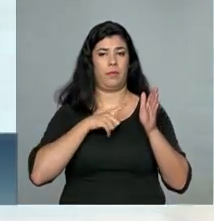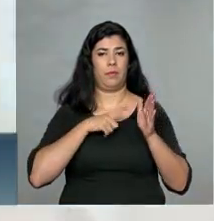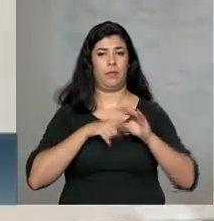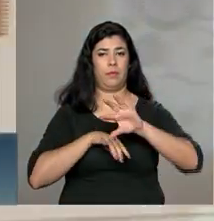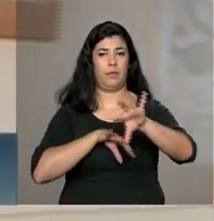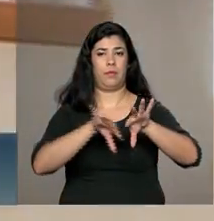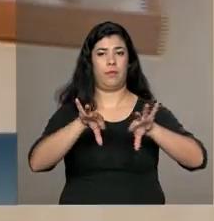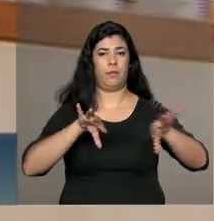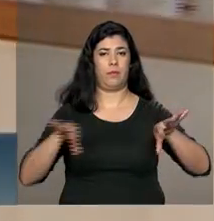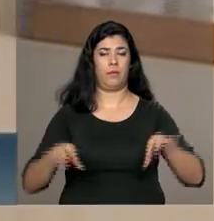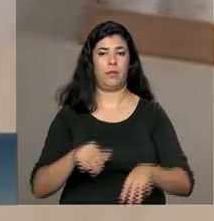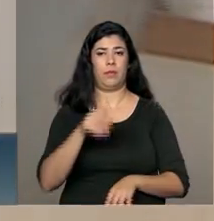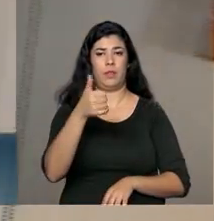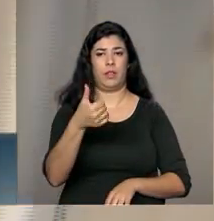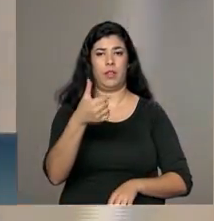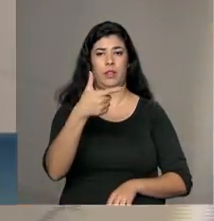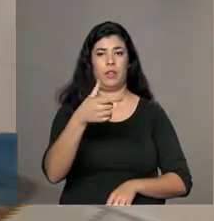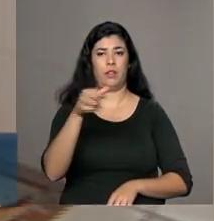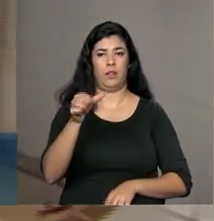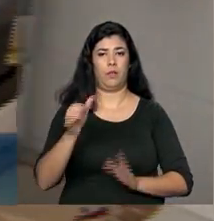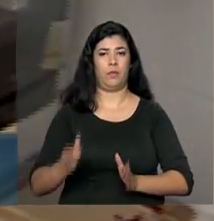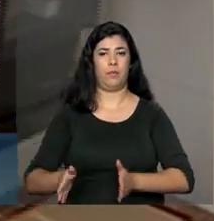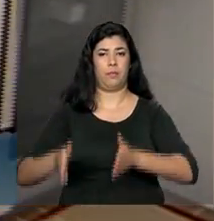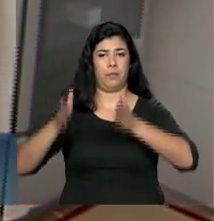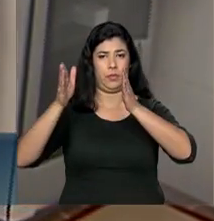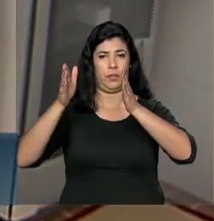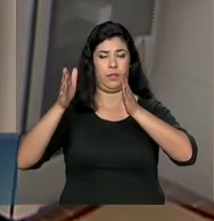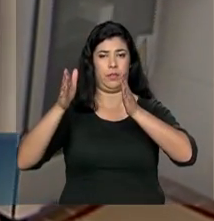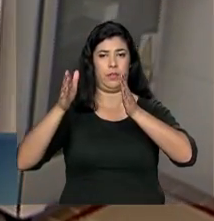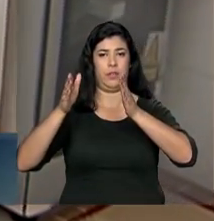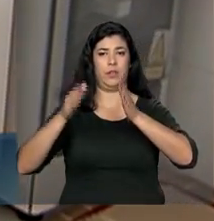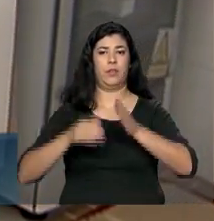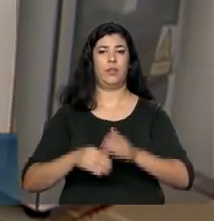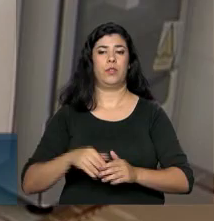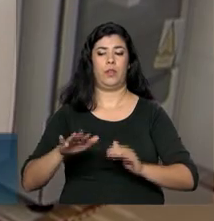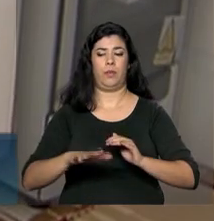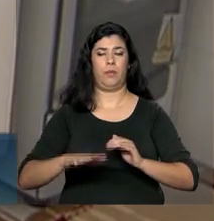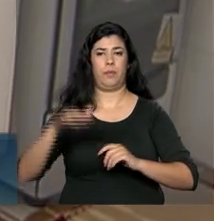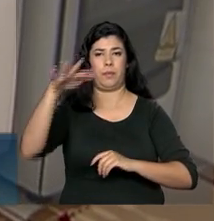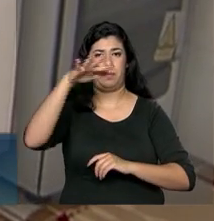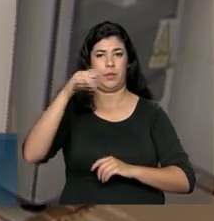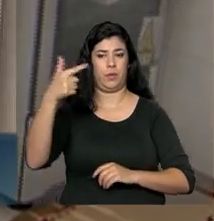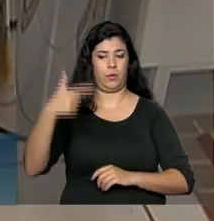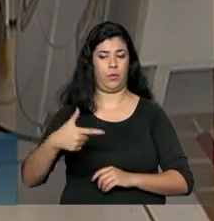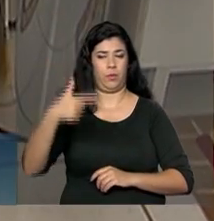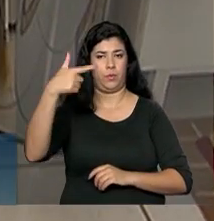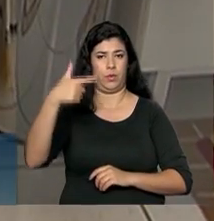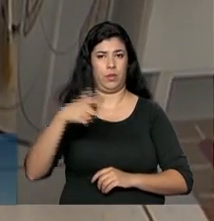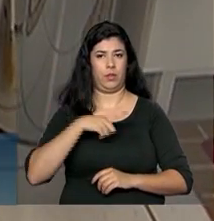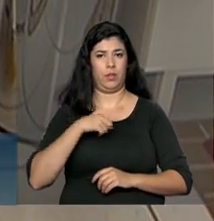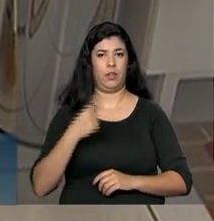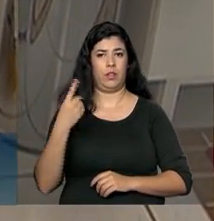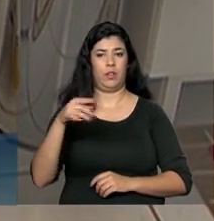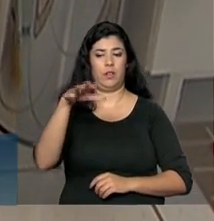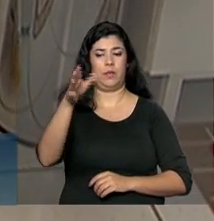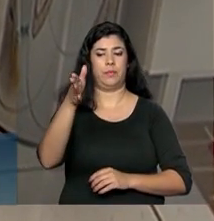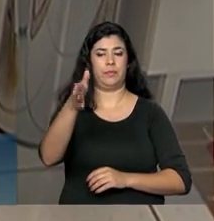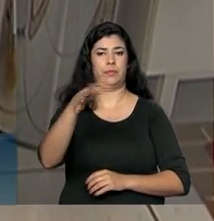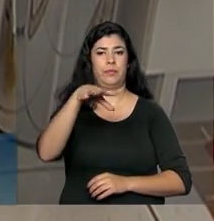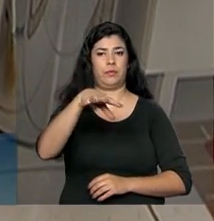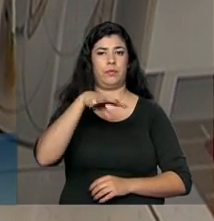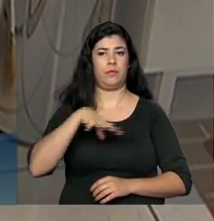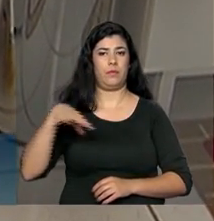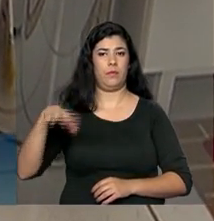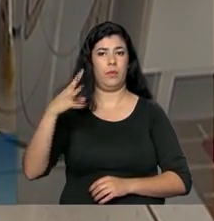em 129 blocos de dois pavimentos e quatro unidades por andar mais uma vez aí as